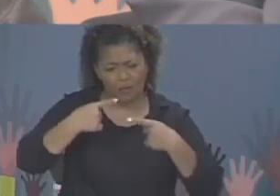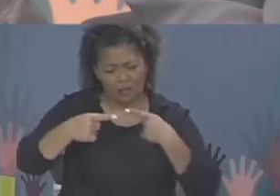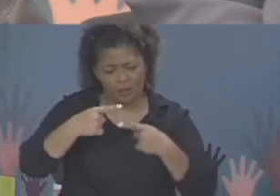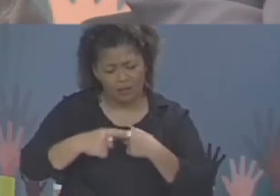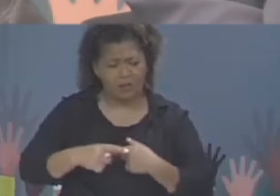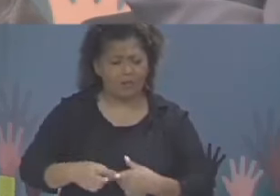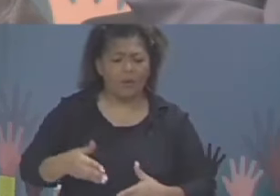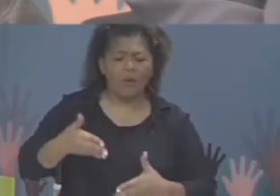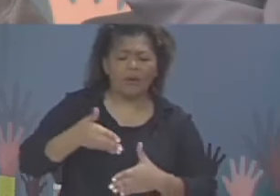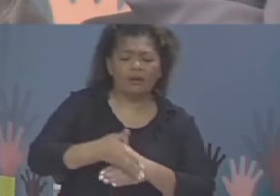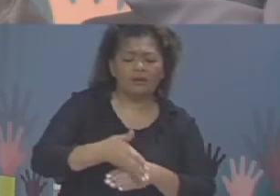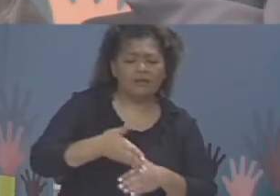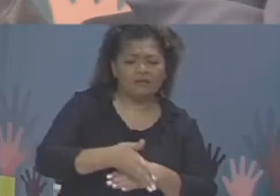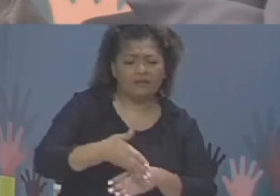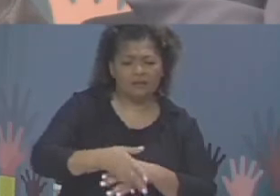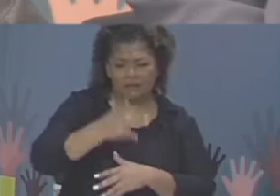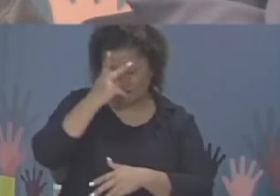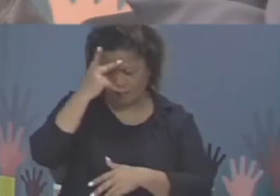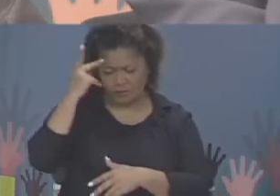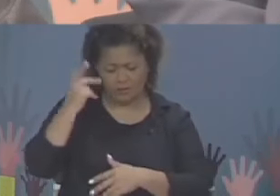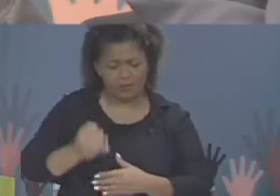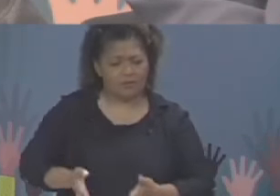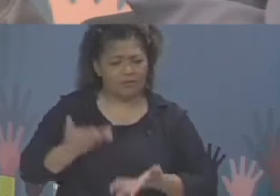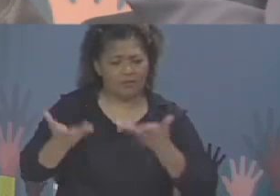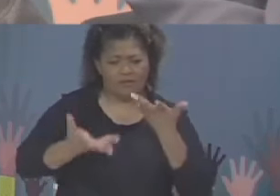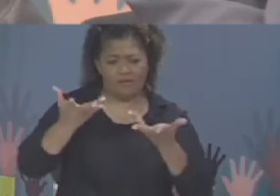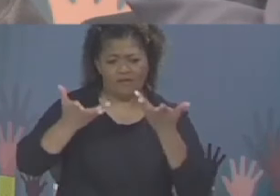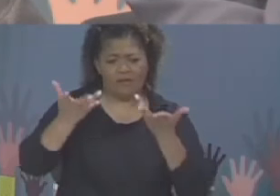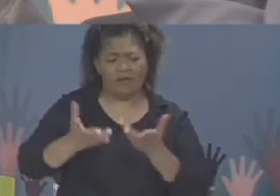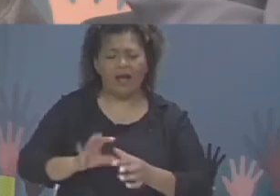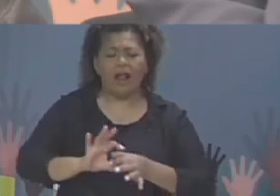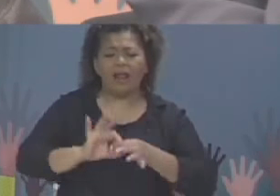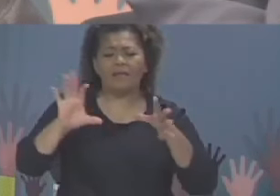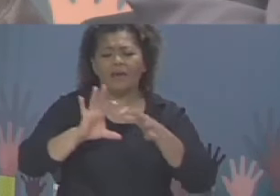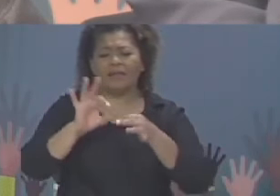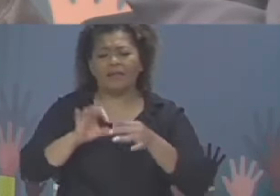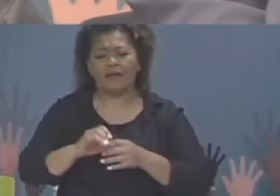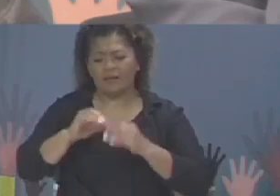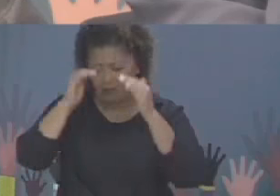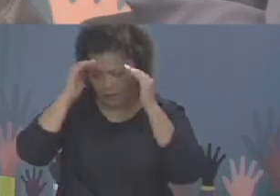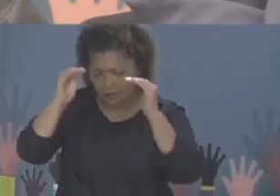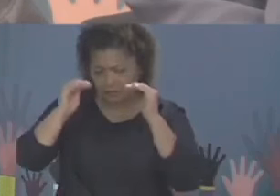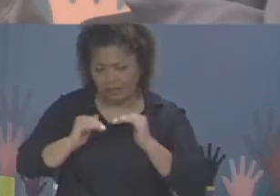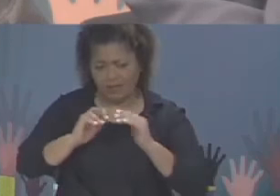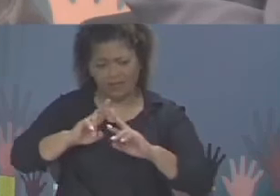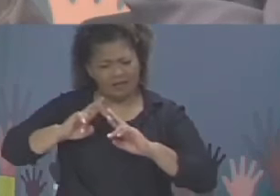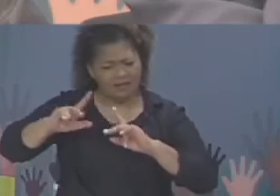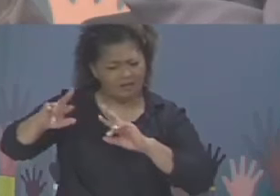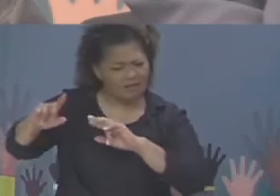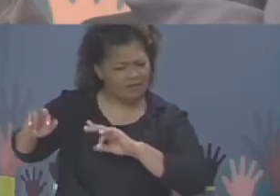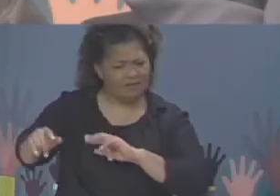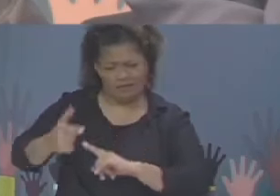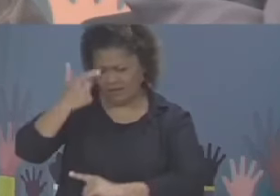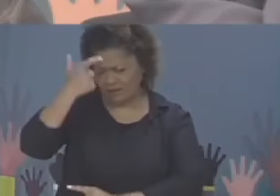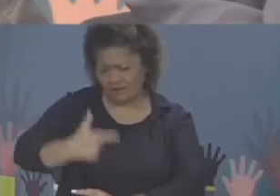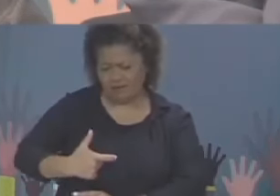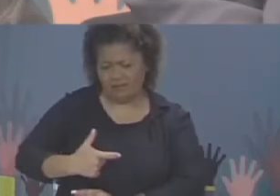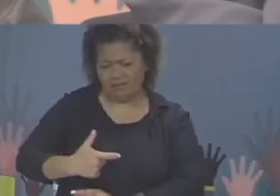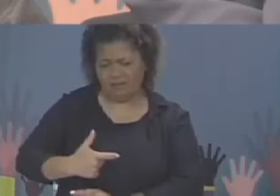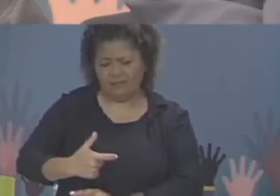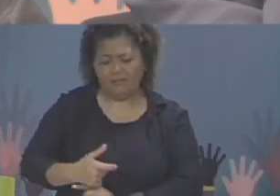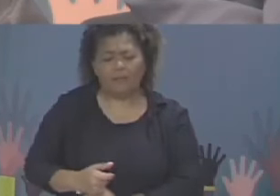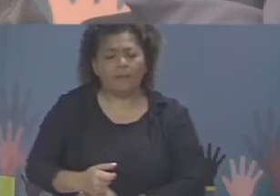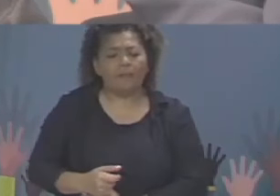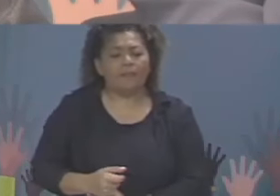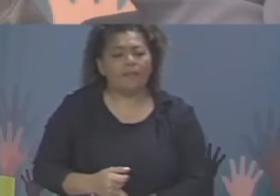dos direitos humanos na promoção da liberdade, dignidade, do respeito das diferenças e da integridade do ser humano. Eu quero citar também a Vera Paiva e o Marco